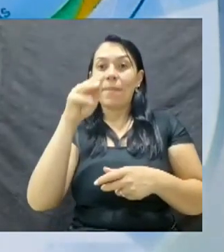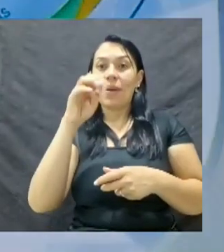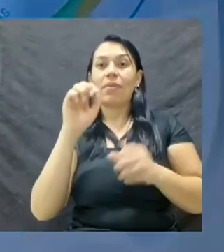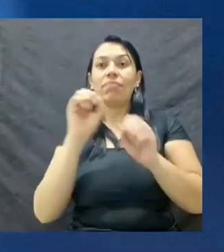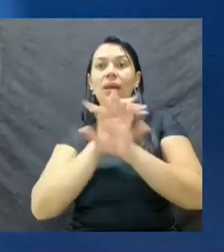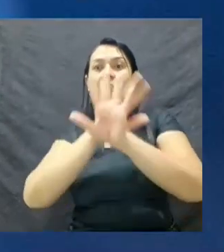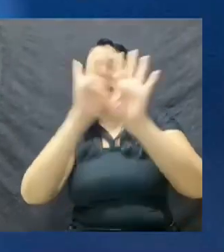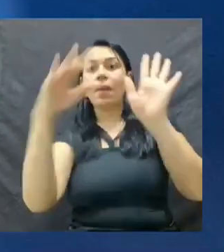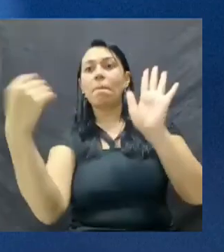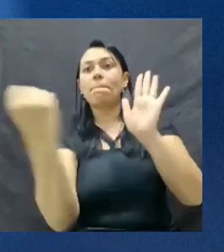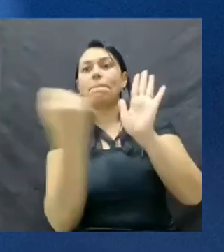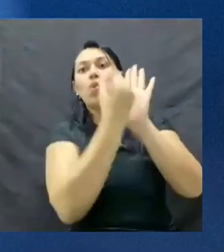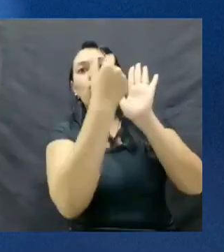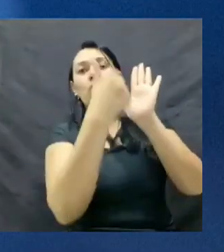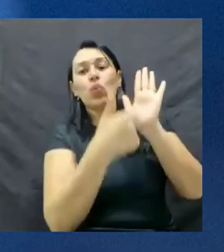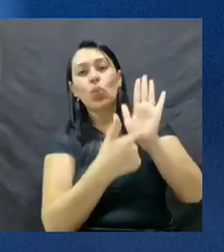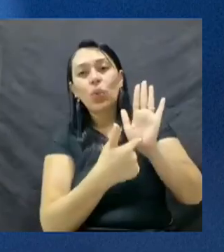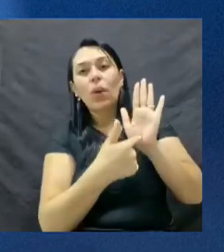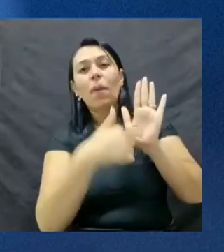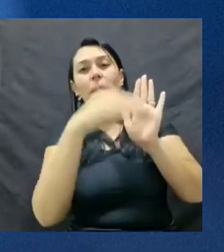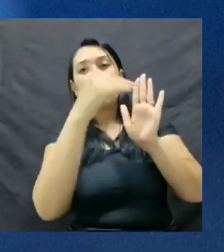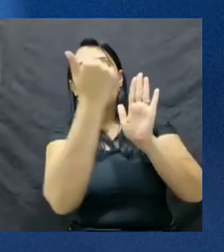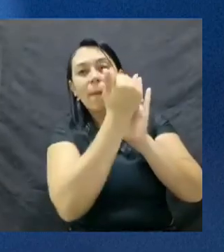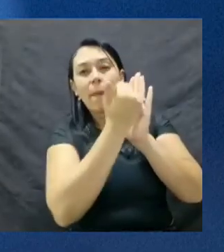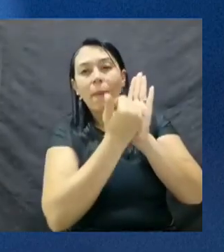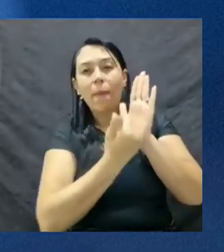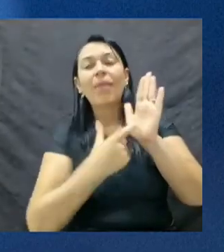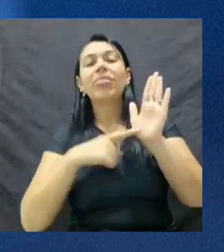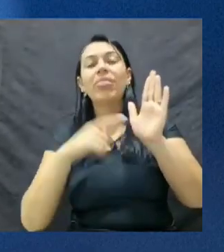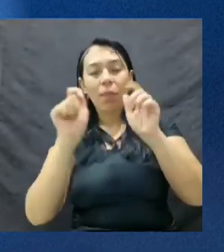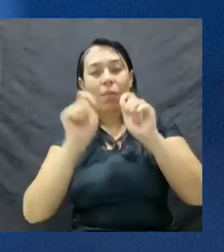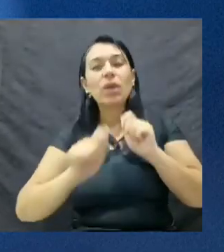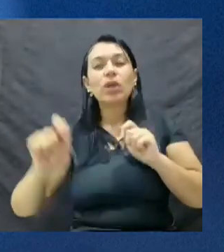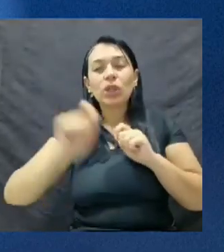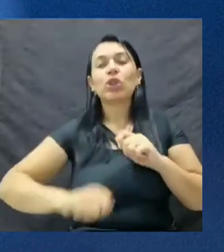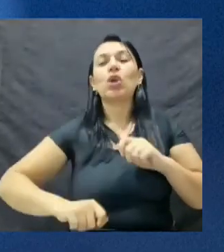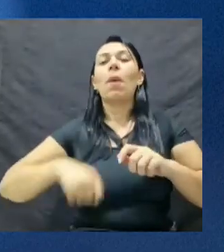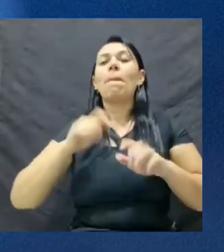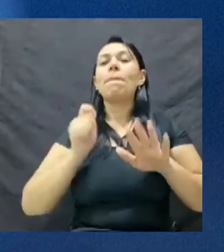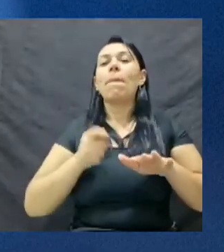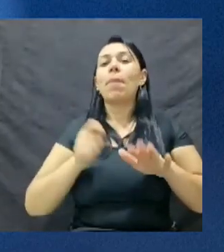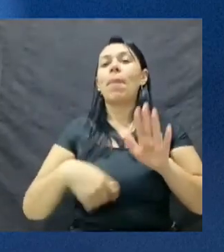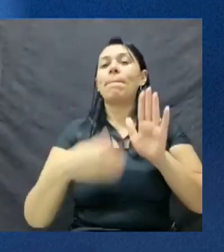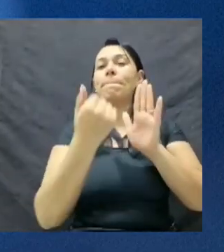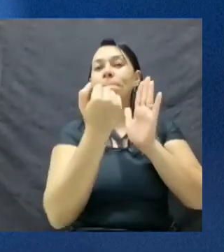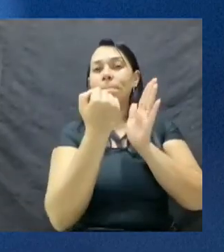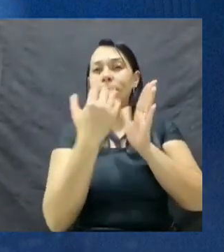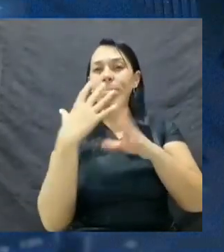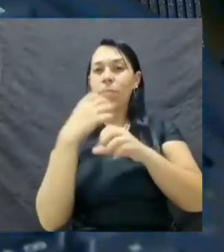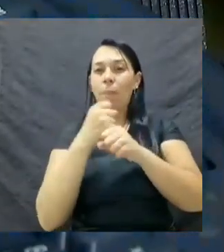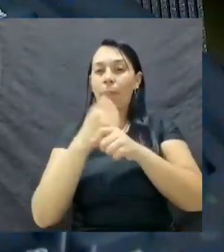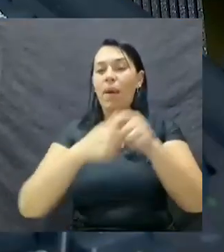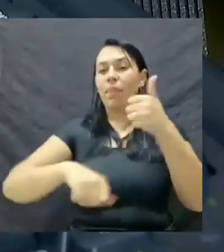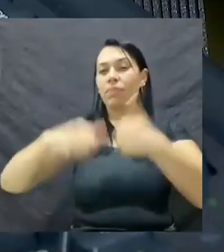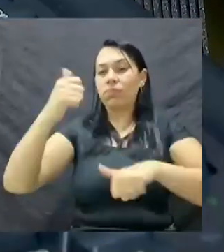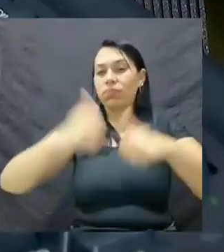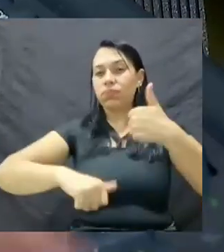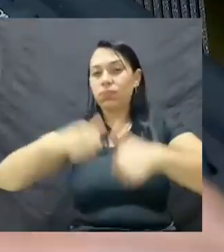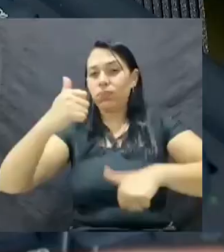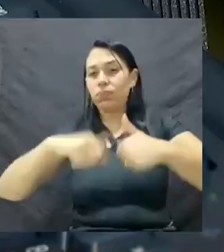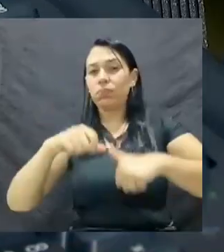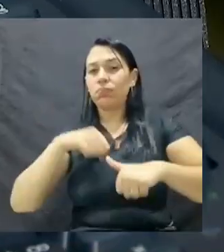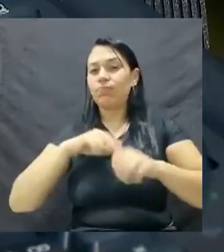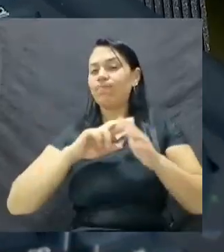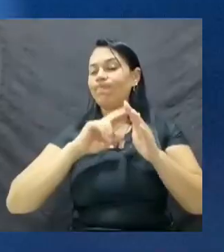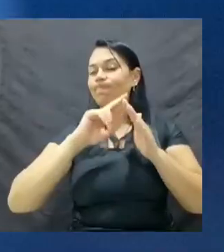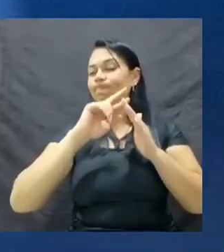de Contas. Existe uma associação dos tribunais de contas que ela faz uma avaliação com uma série de critérios sobre